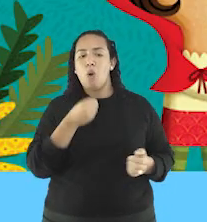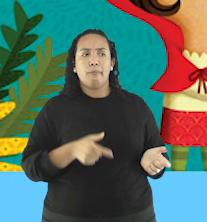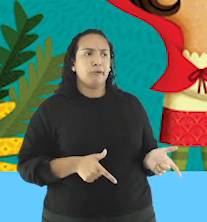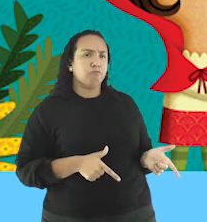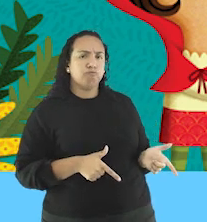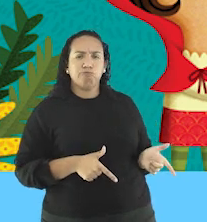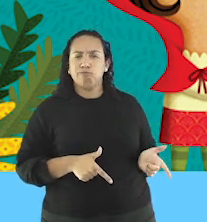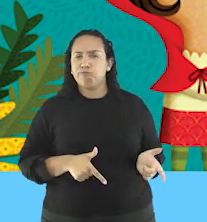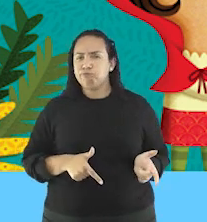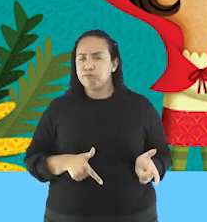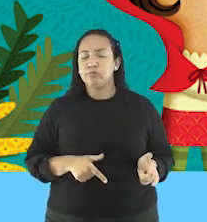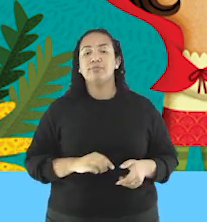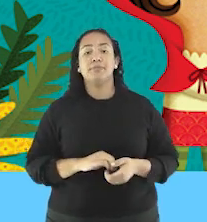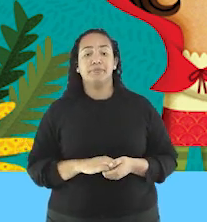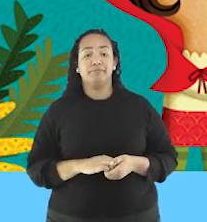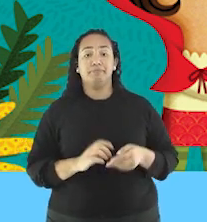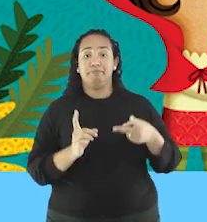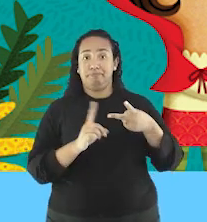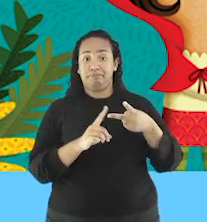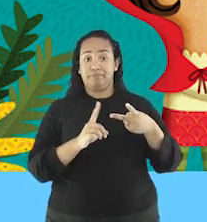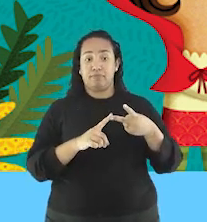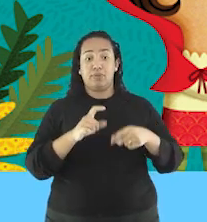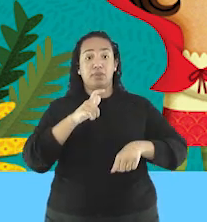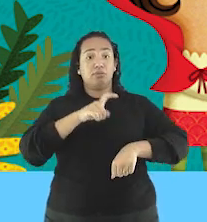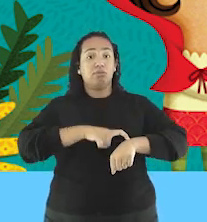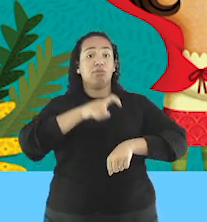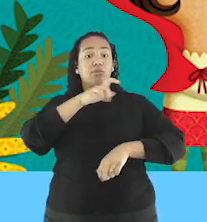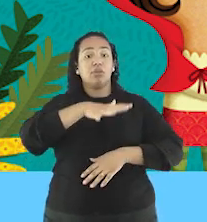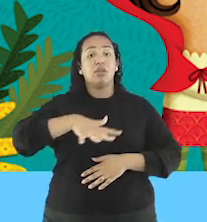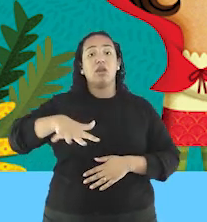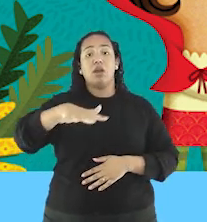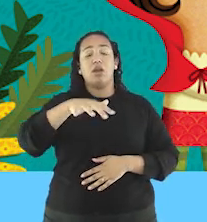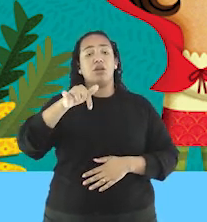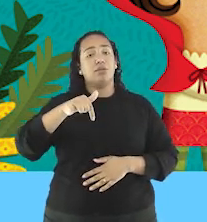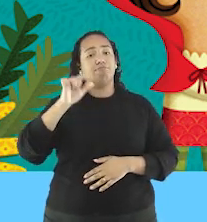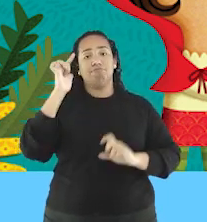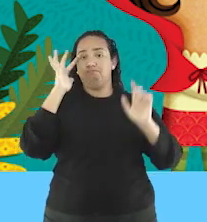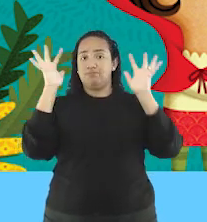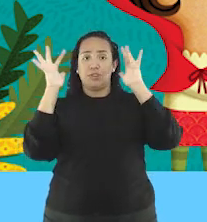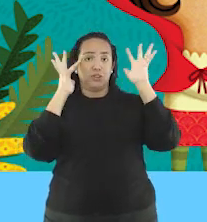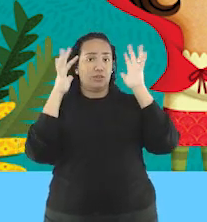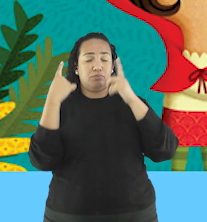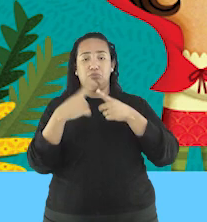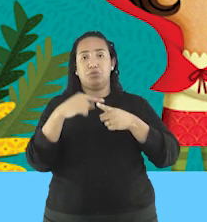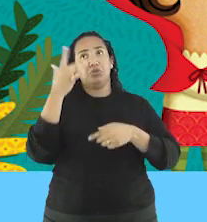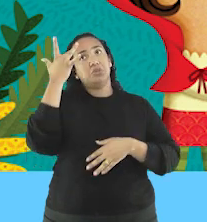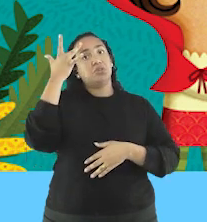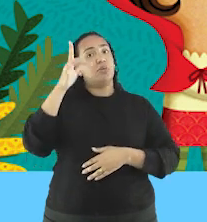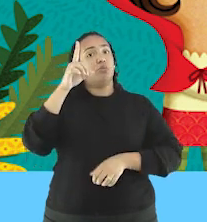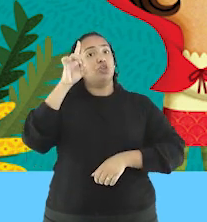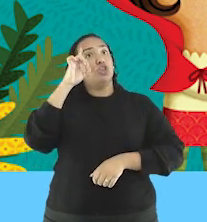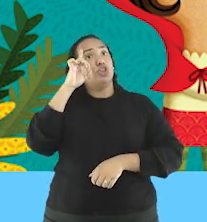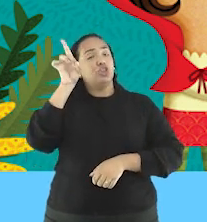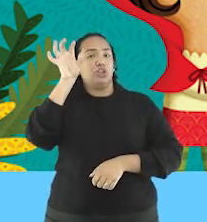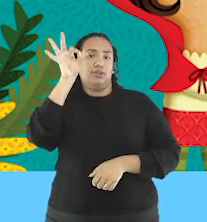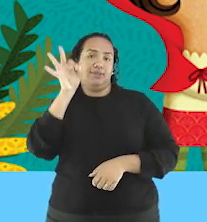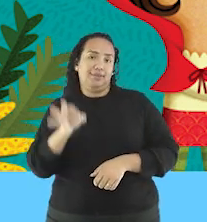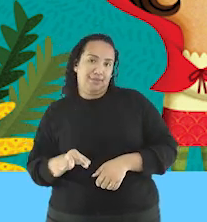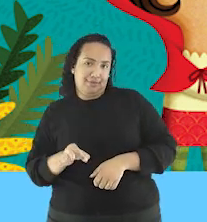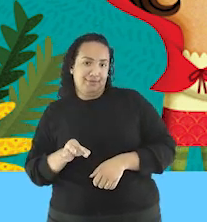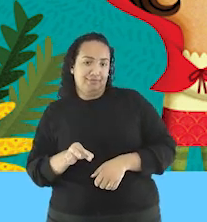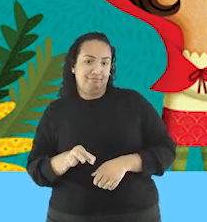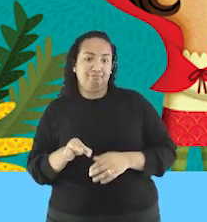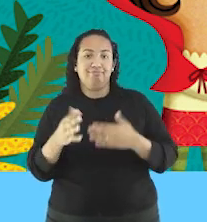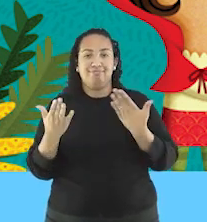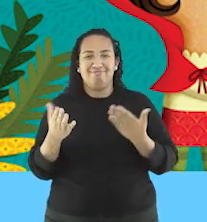O tempo é imaginário, por não sabermos quando acontece de fato. Todas